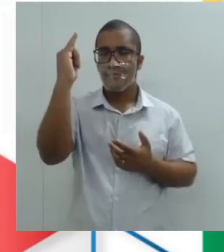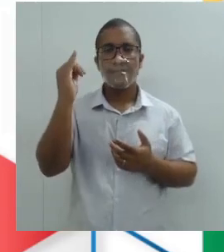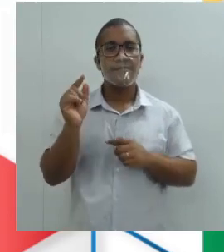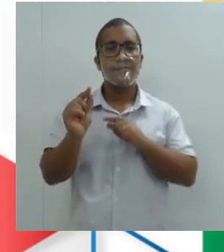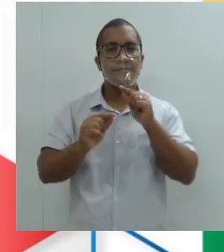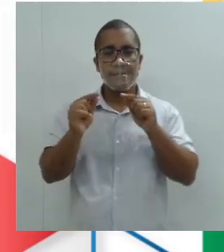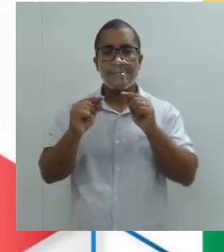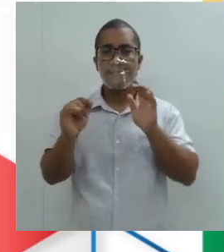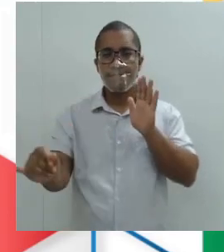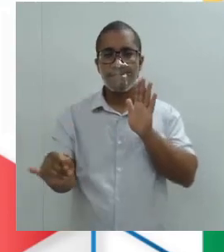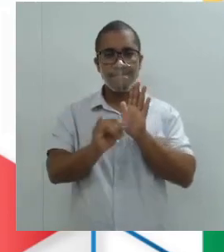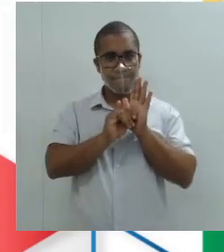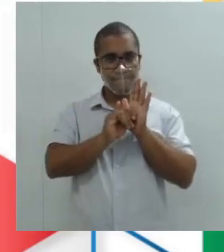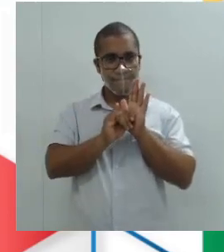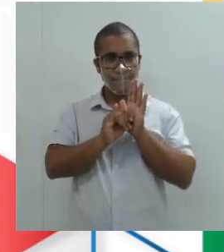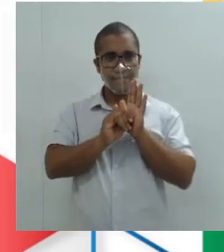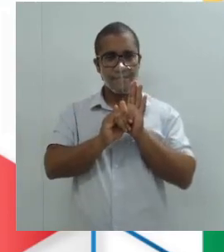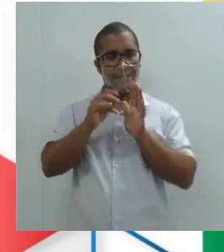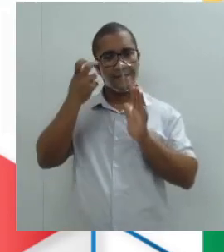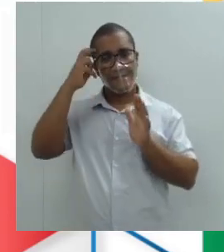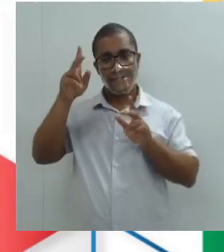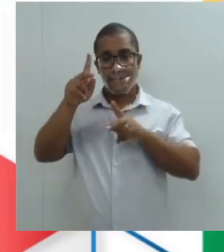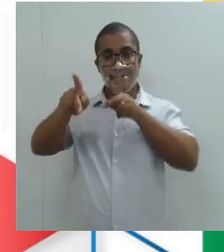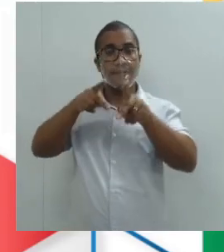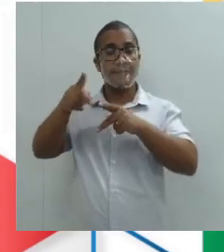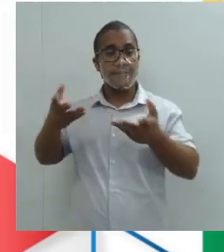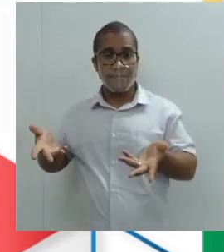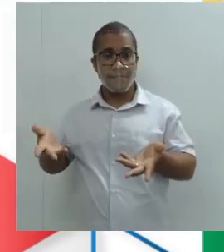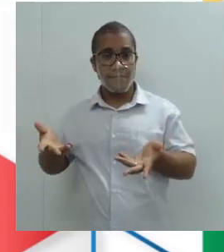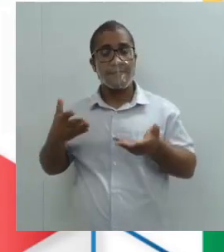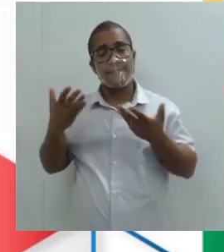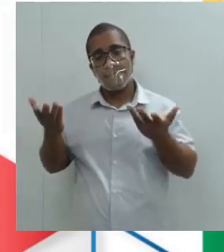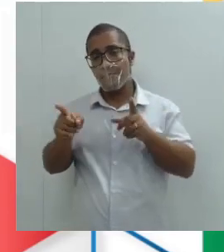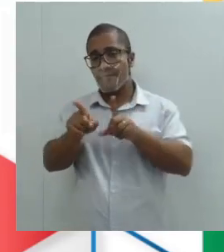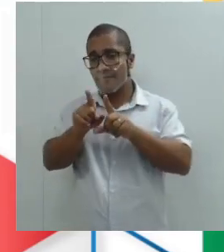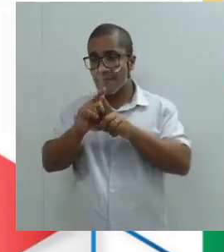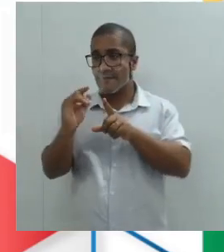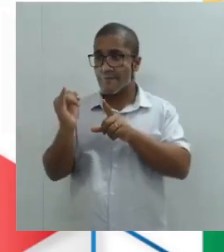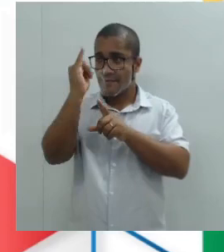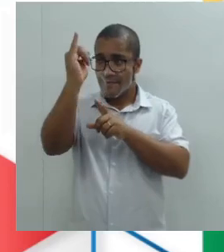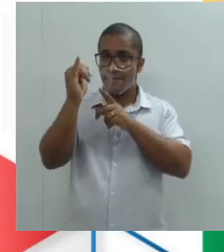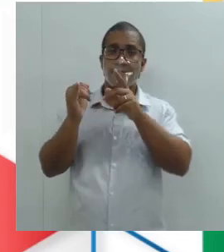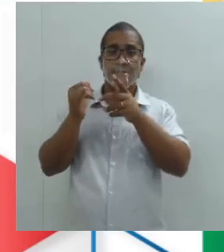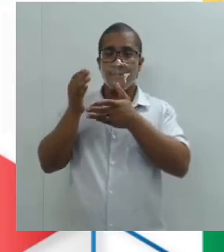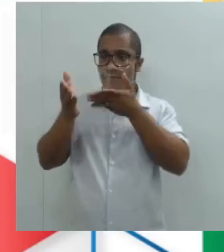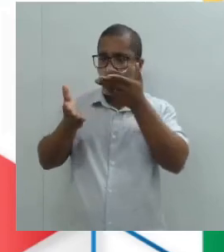de identidade da cultura de um povo e a importância da preservação